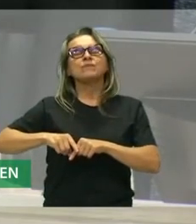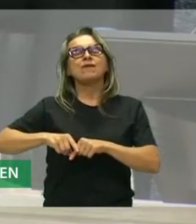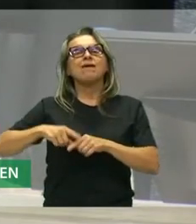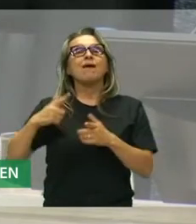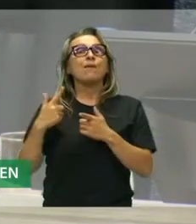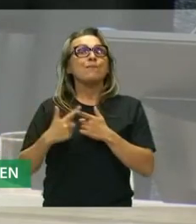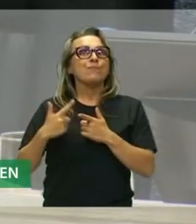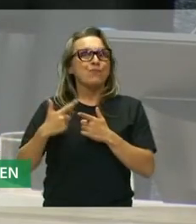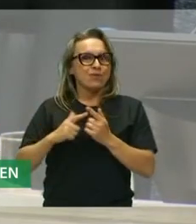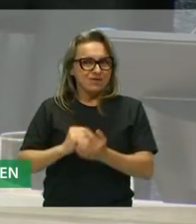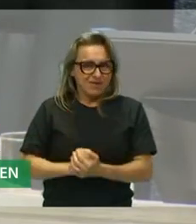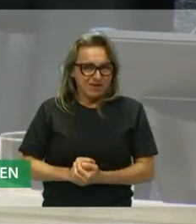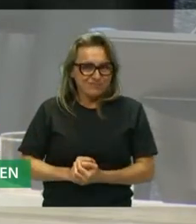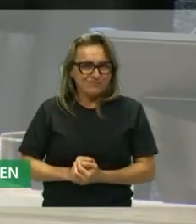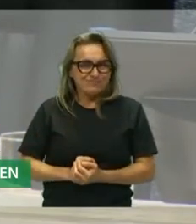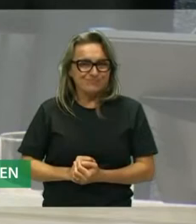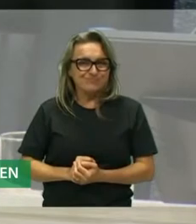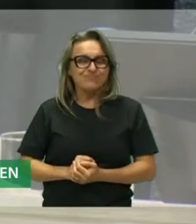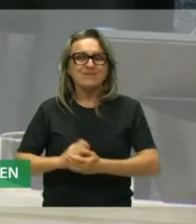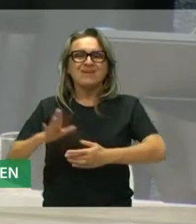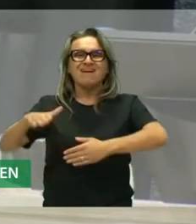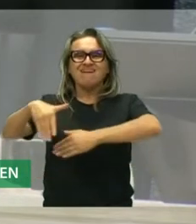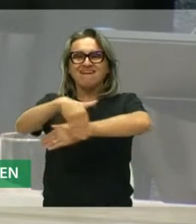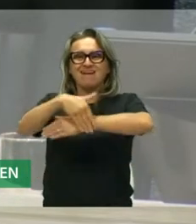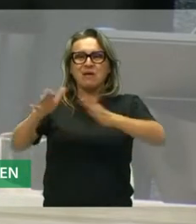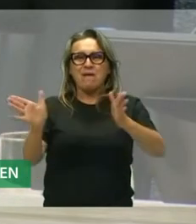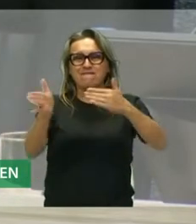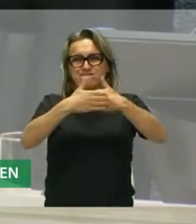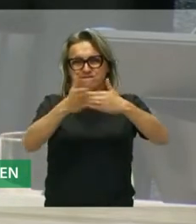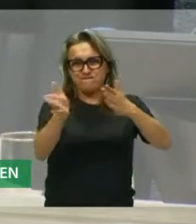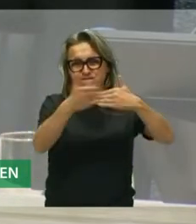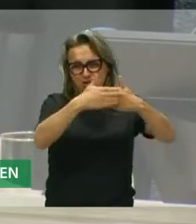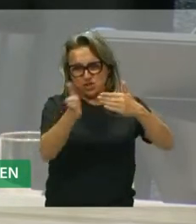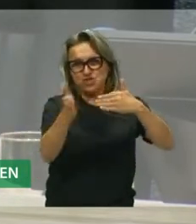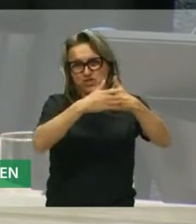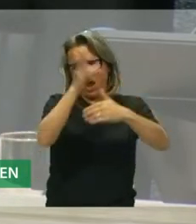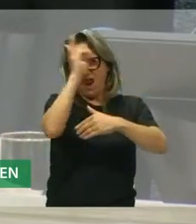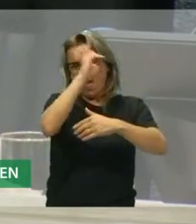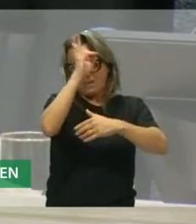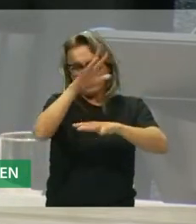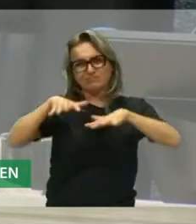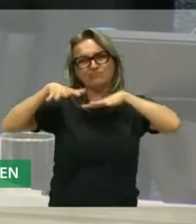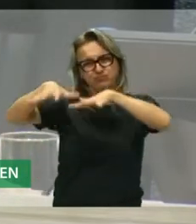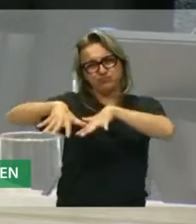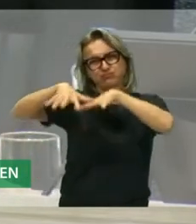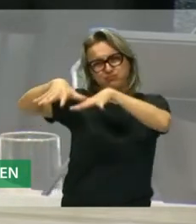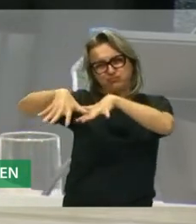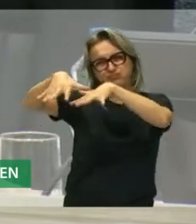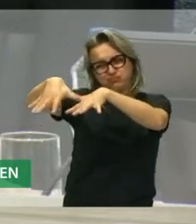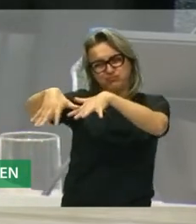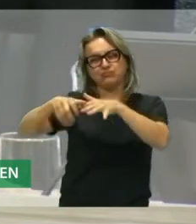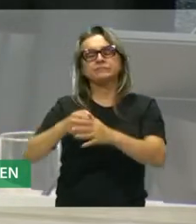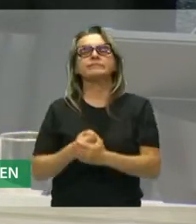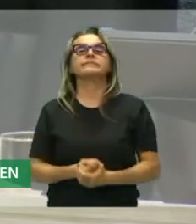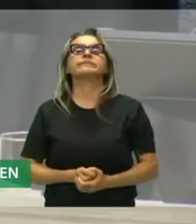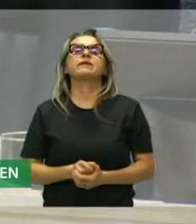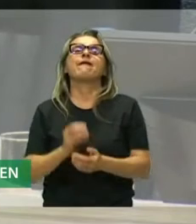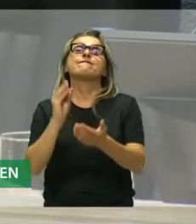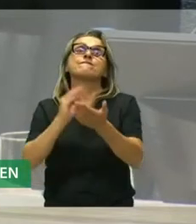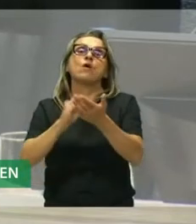aconteceu nas rodovias. Por causa do bloqueio, nós deixamos de receber alguns suprimentos, e isso nos atrapalhou um